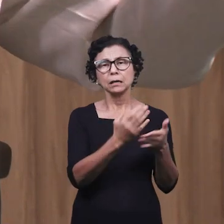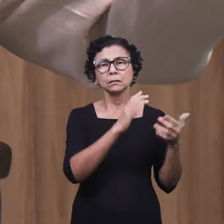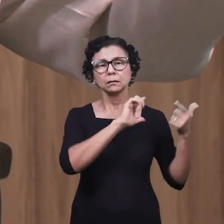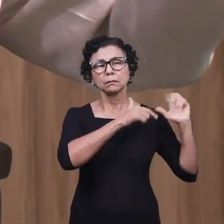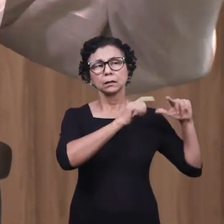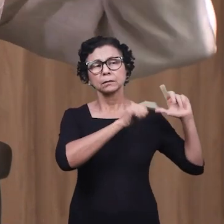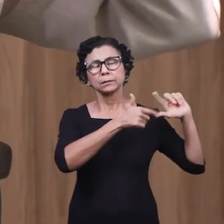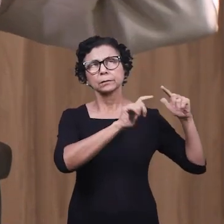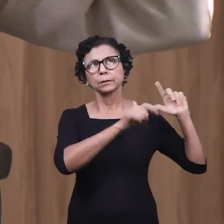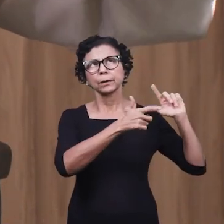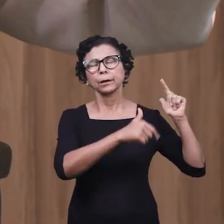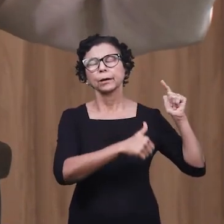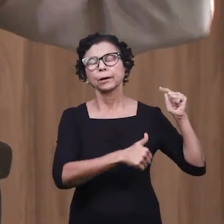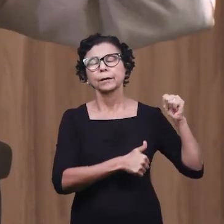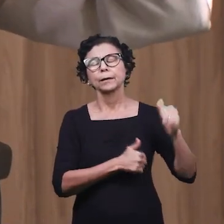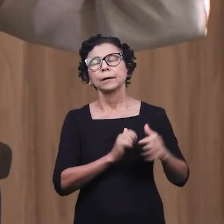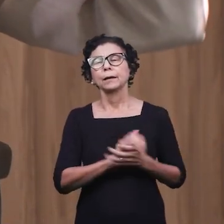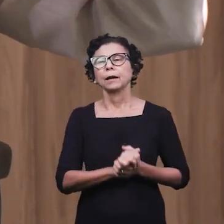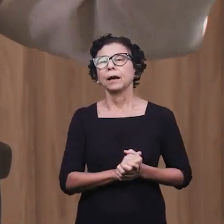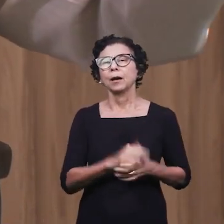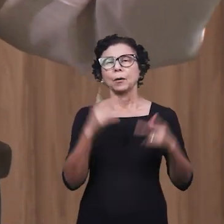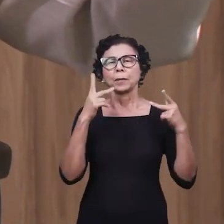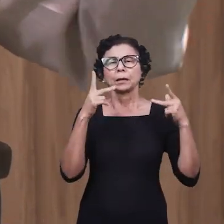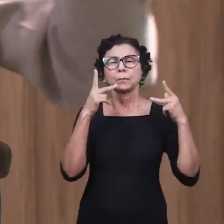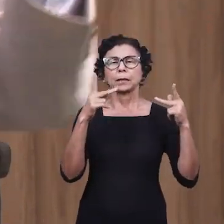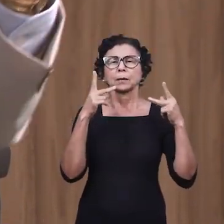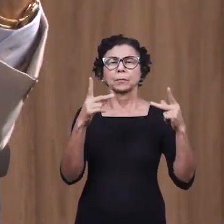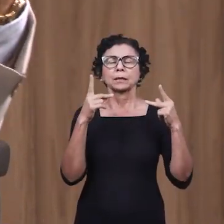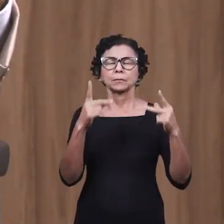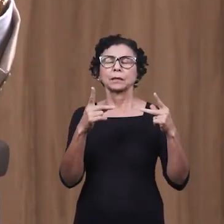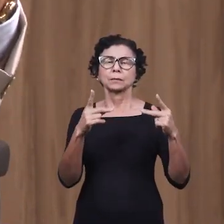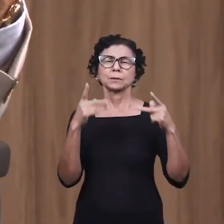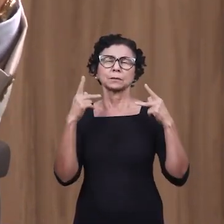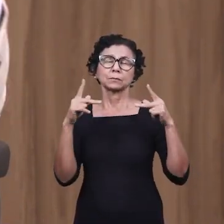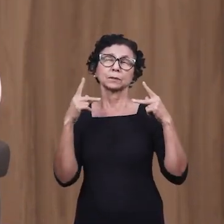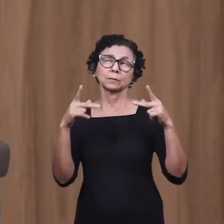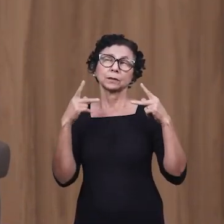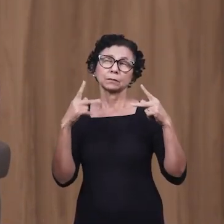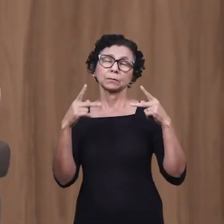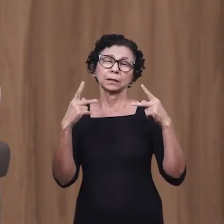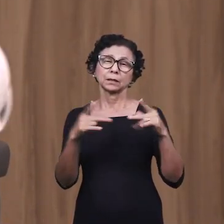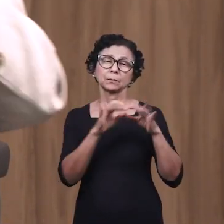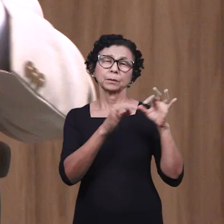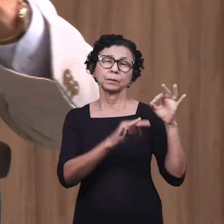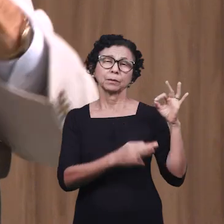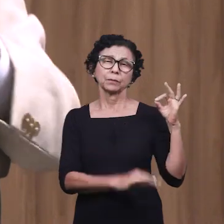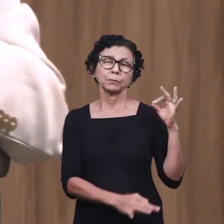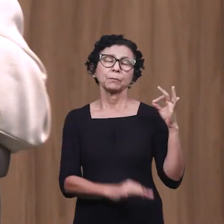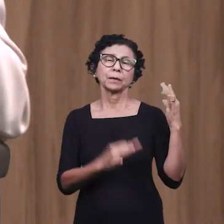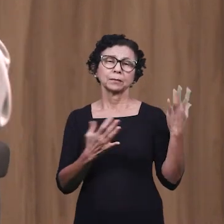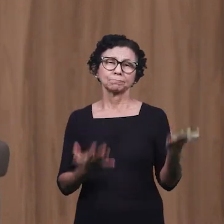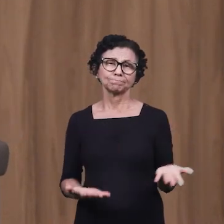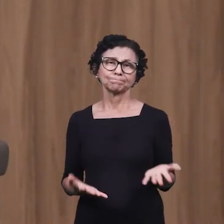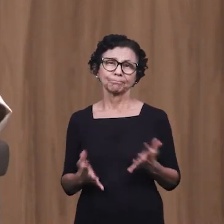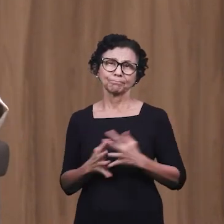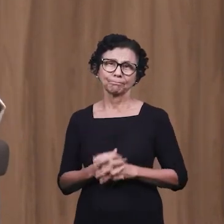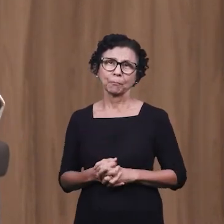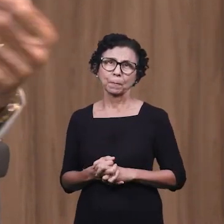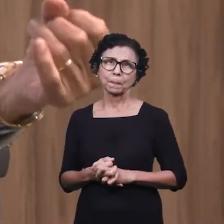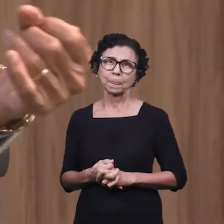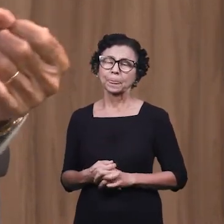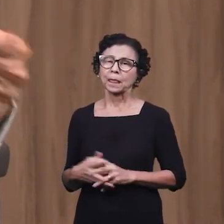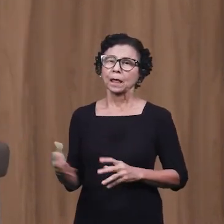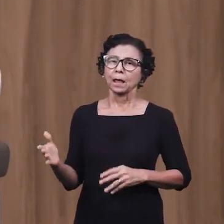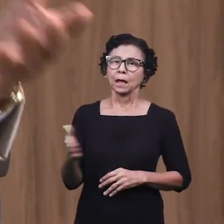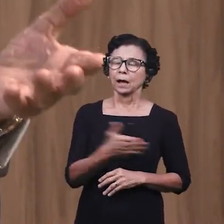10 anos, outros falou há 50, outros falou há 500 anos atrás, ficou no passado. Né? Você vê homens notáveis